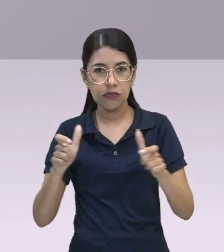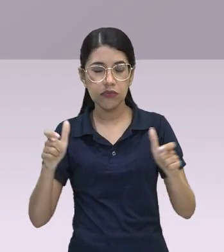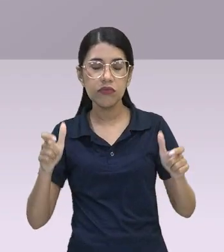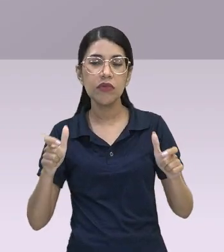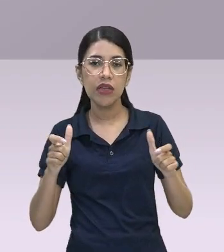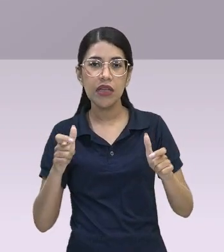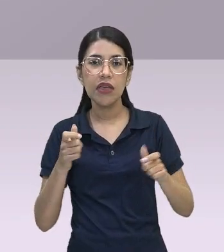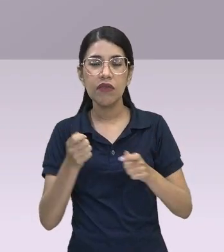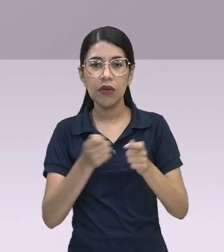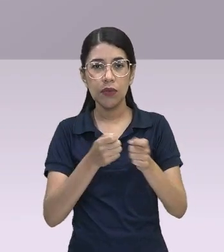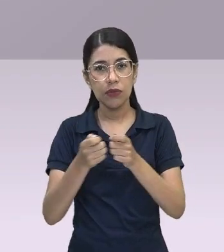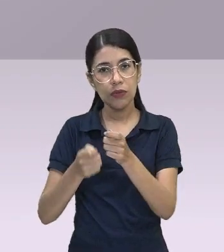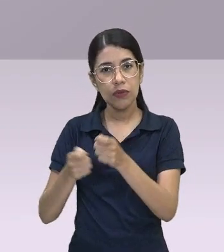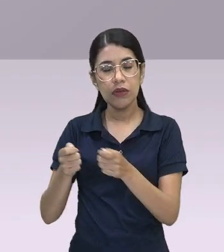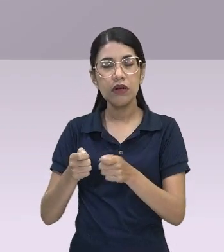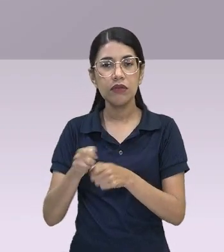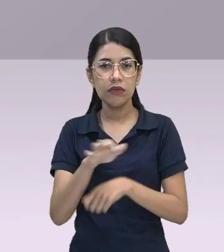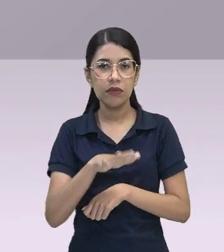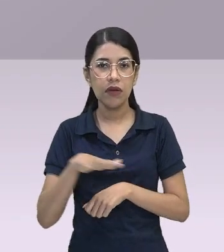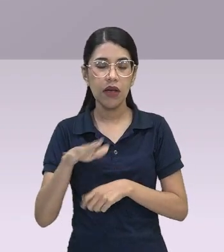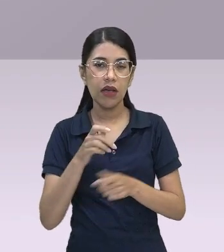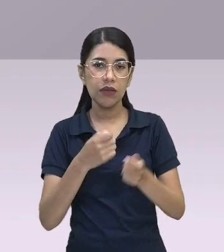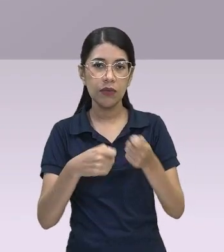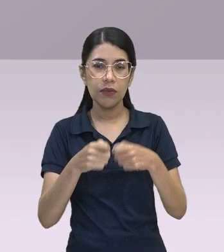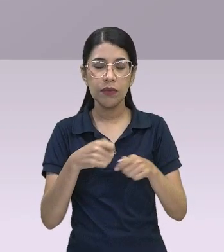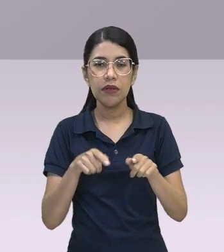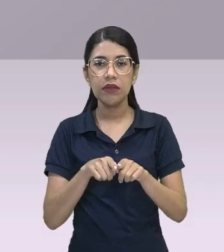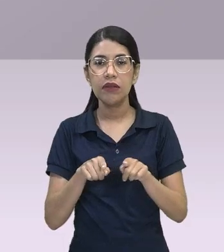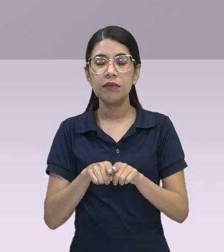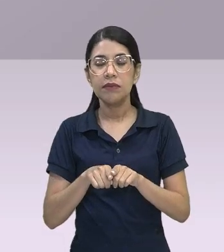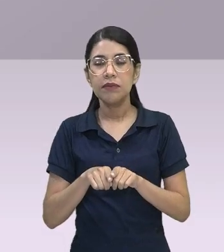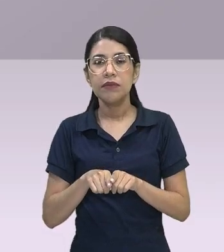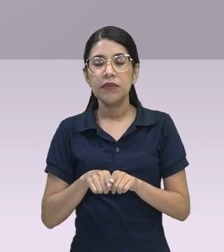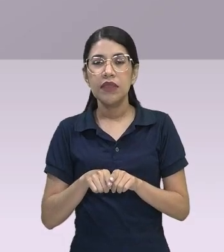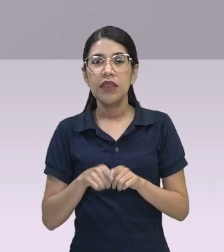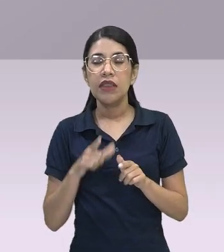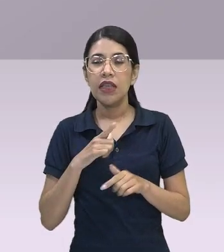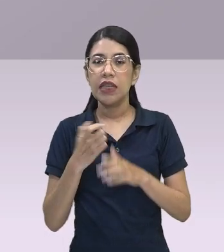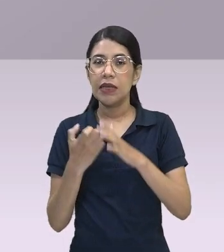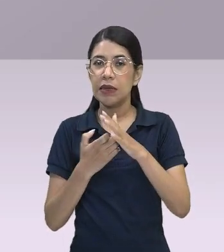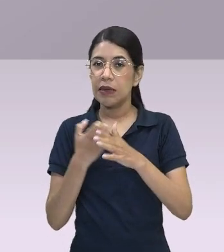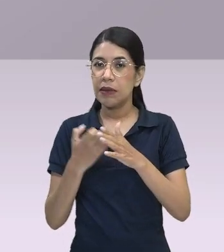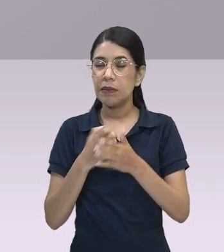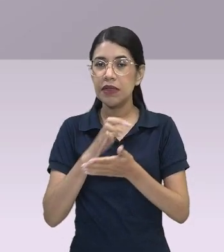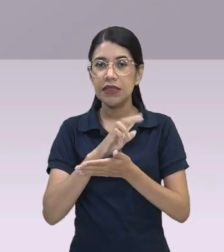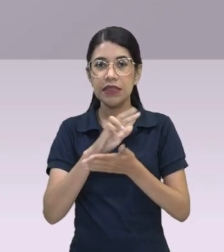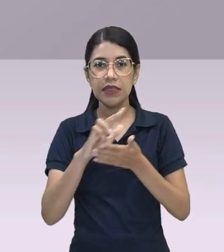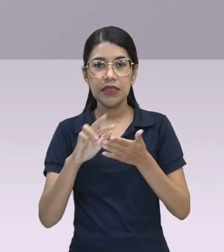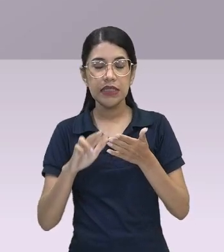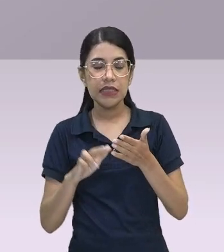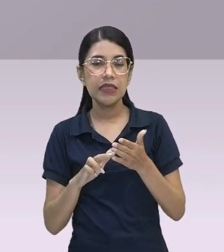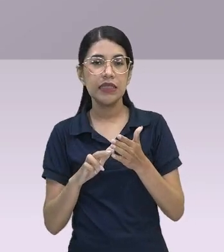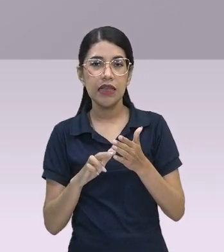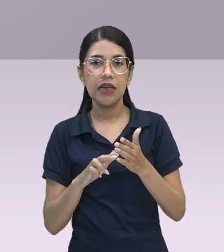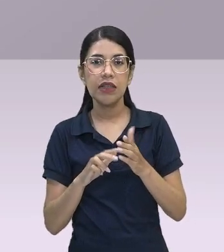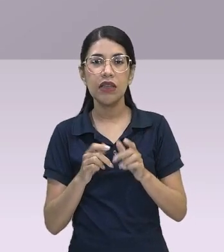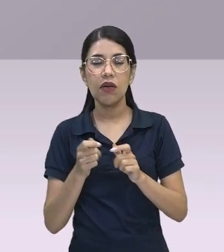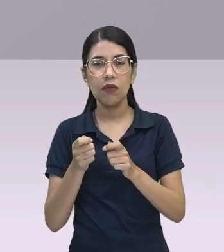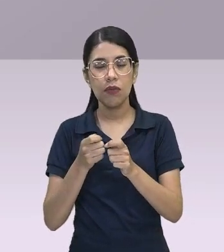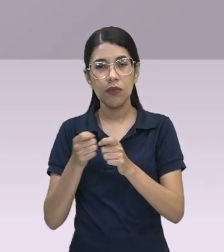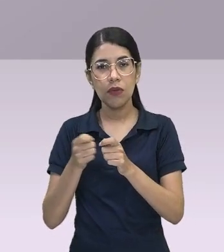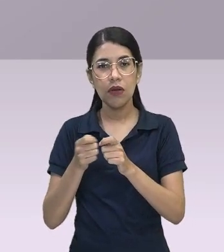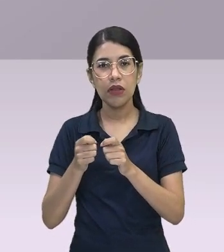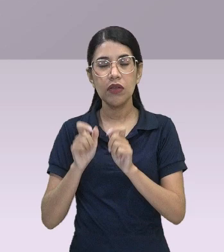grande conglomerado de empresas que ficam ali sob controle de uma única empresa maior, a gente costuma chamar